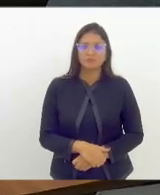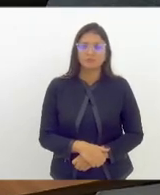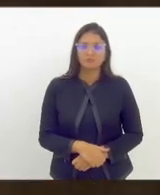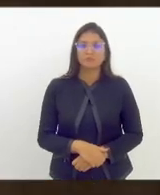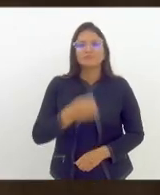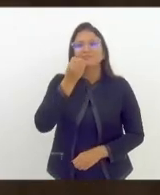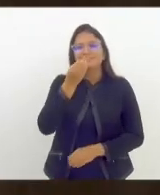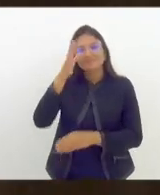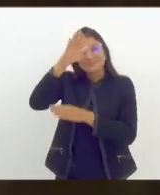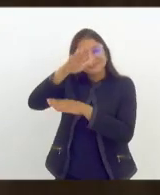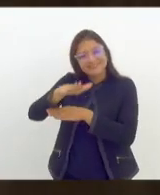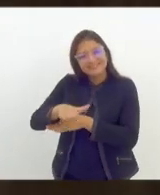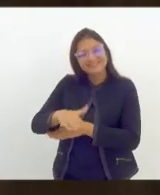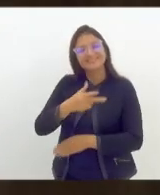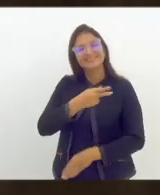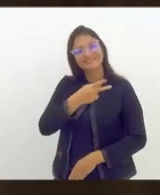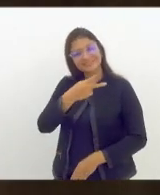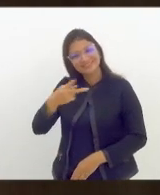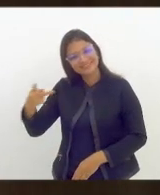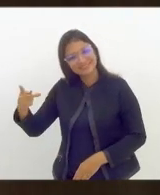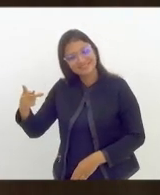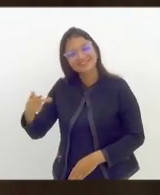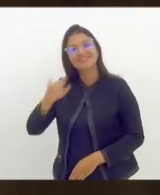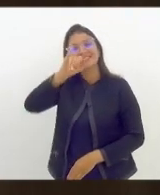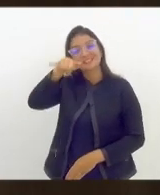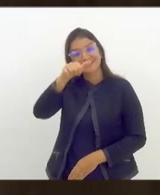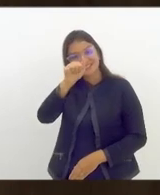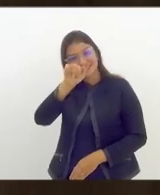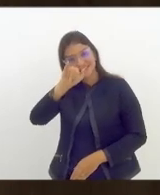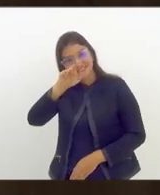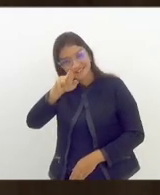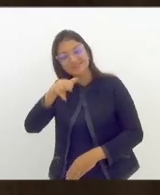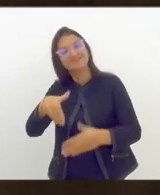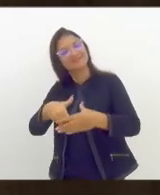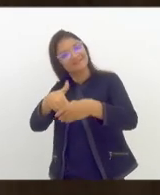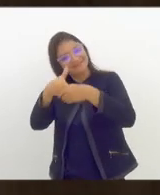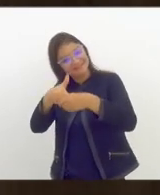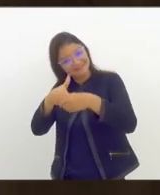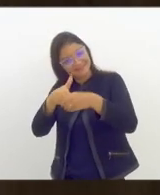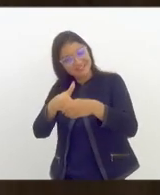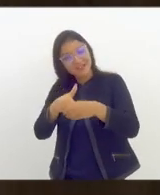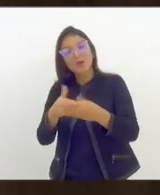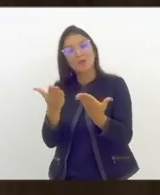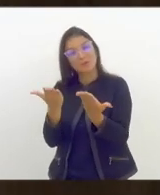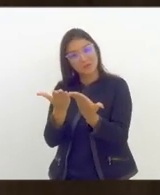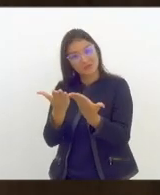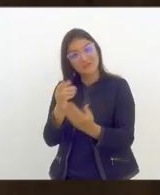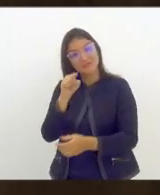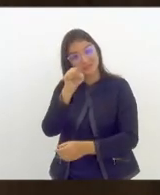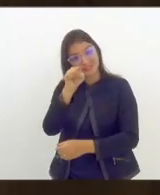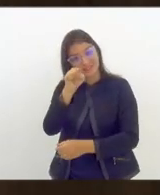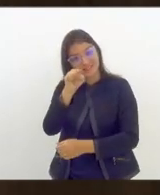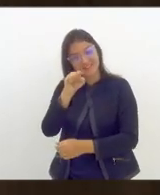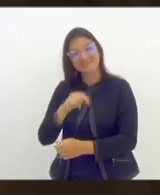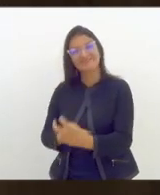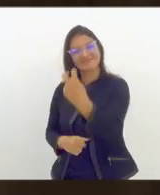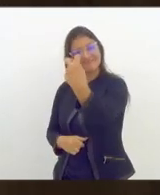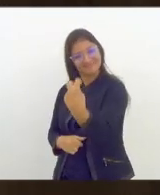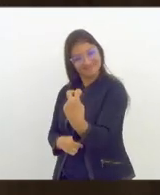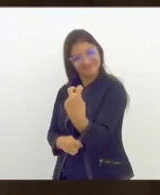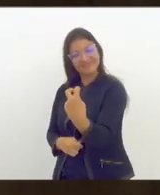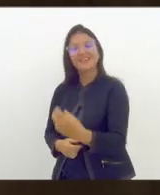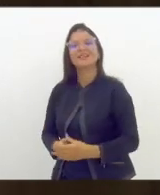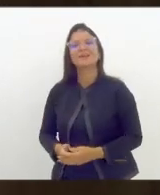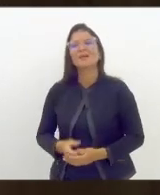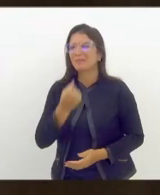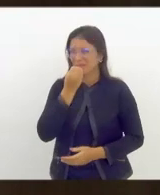Boa tarde, presidente Jair Bittencourt. Saudar Vossa Excelência aí exercendo hoje esse ato. Dizer que é bom lhe